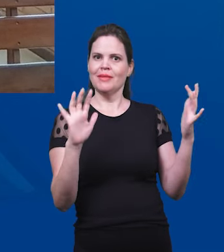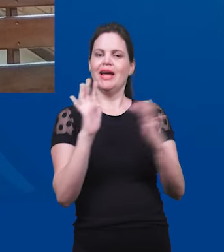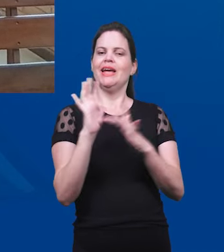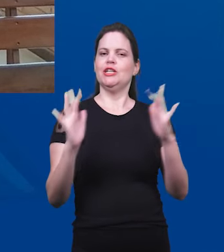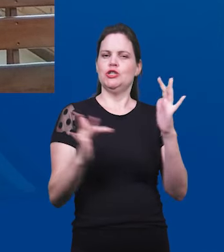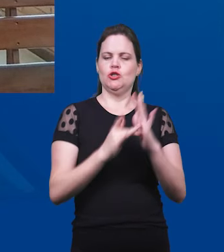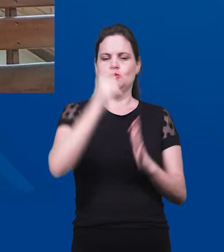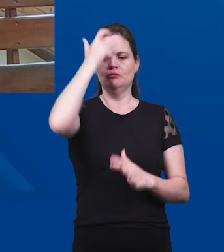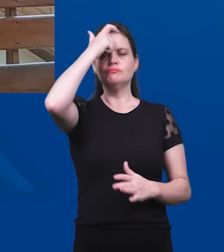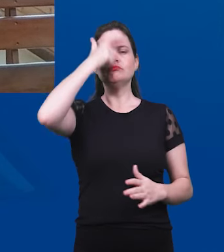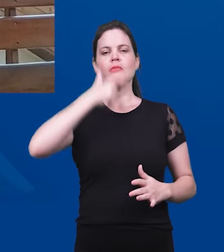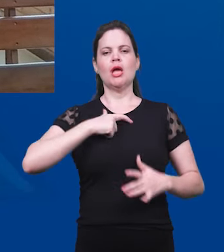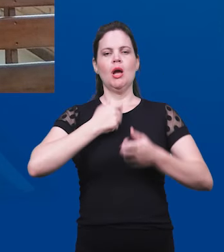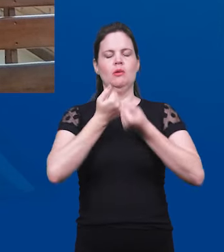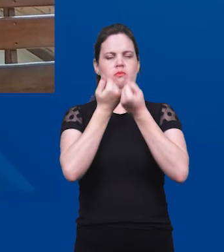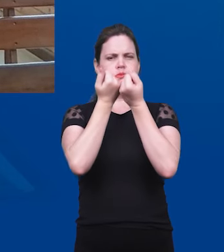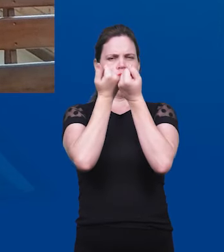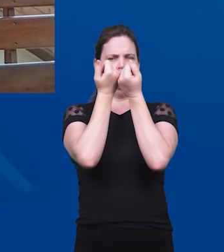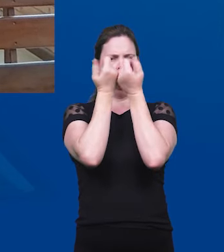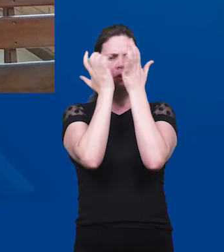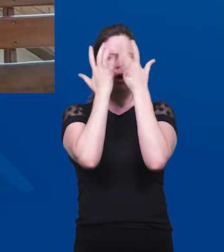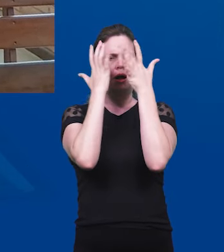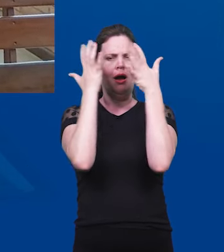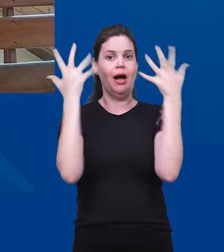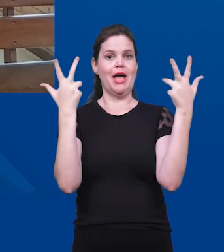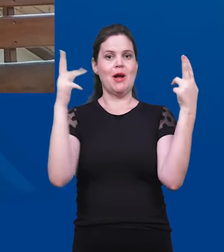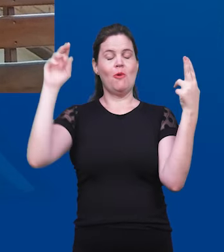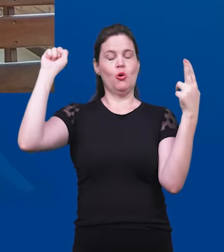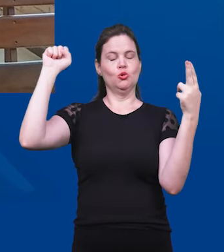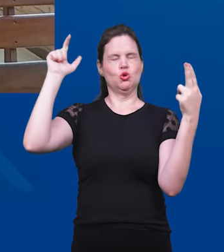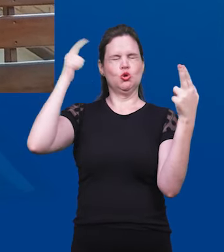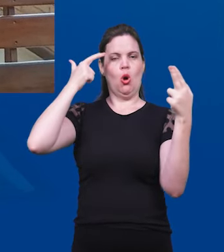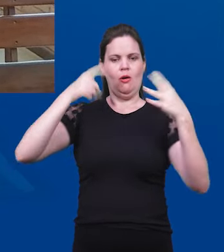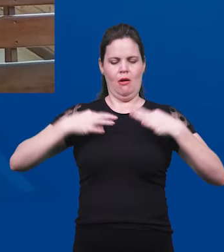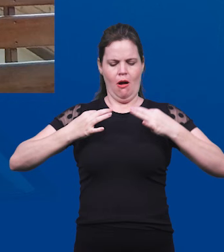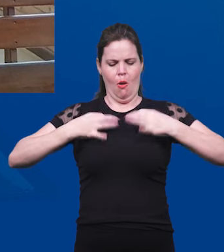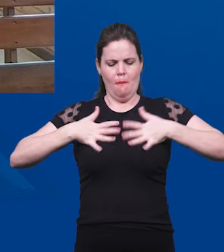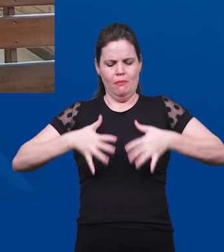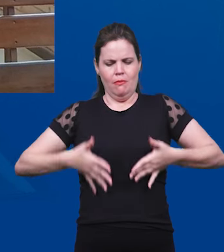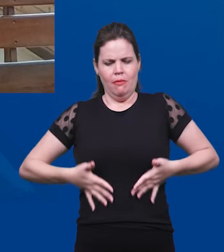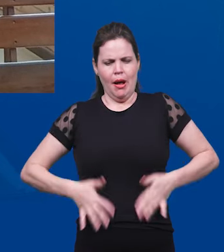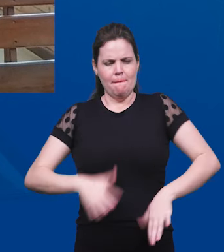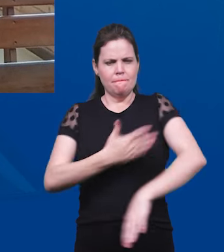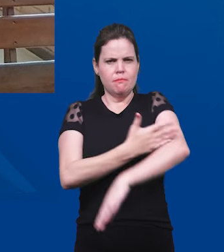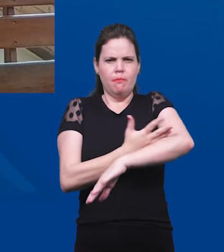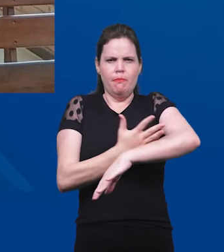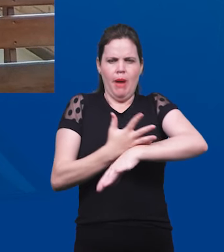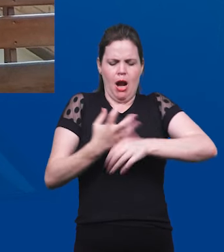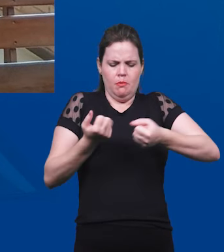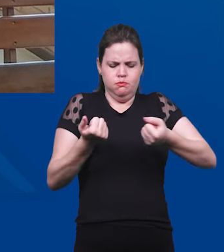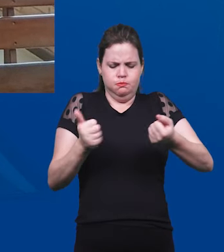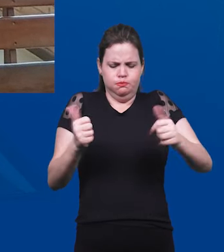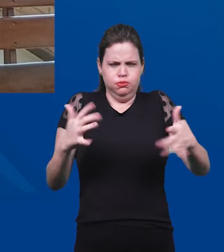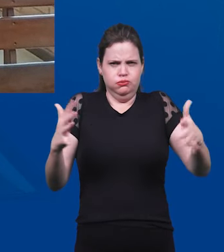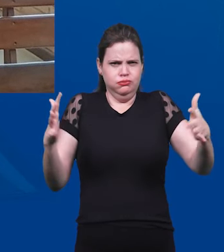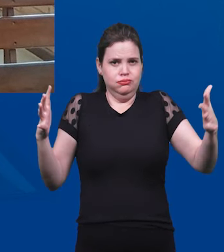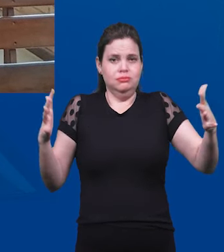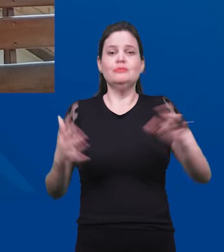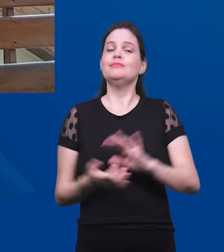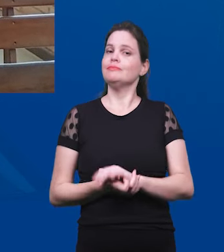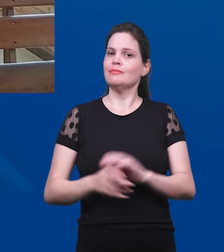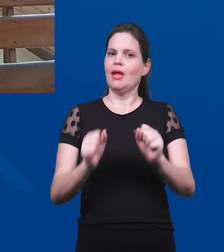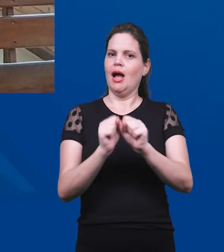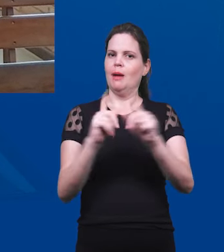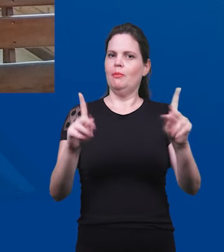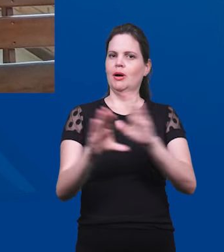diante deles, e o seu rosto resplandeceu como o sol, e os seus vestidos se tornaram brancos como a luz. E em